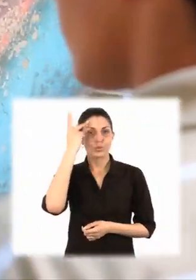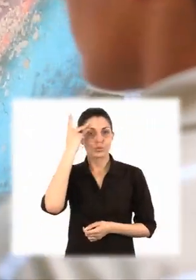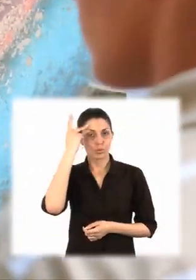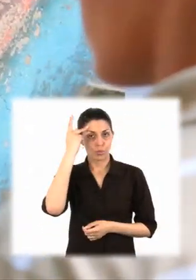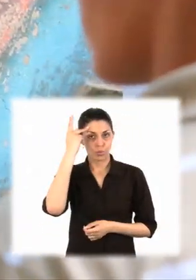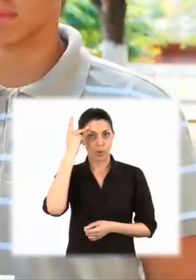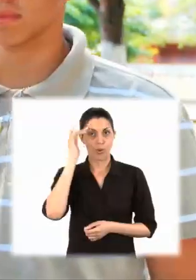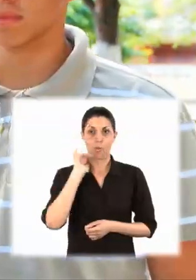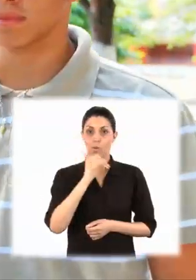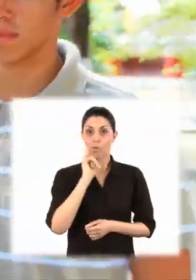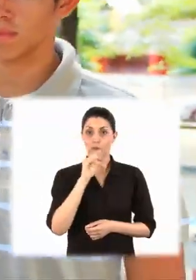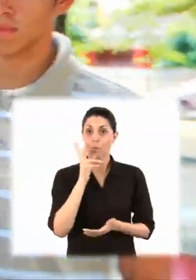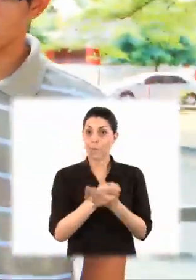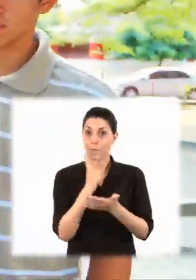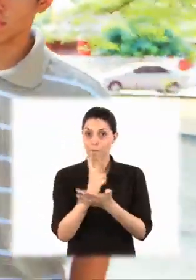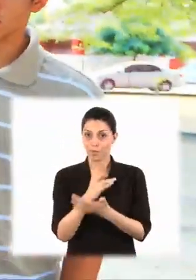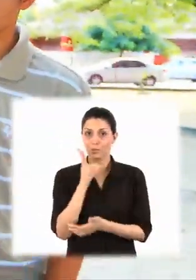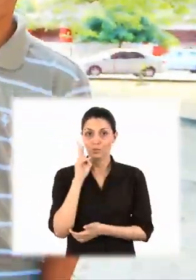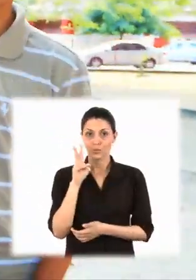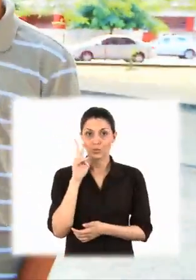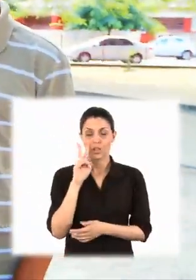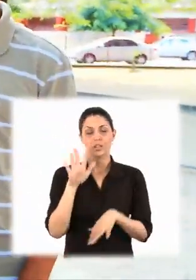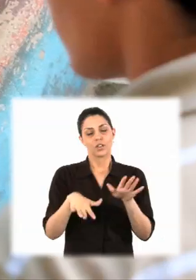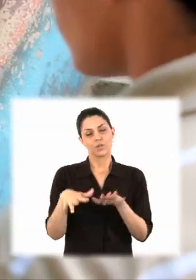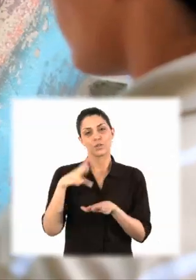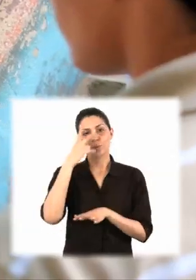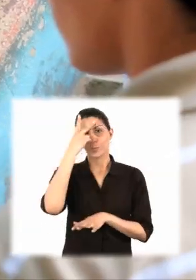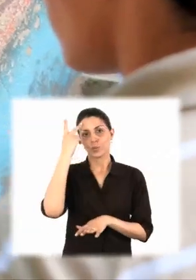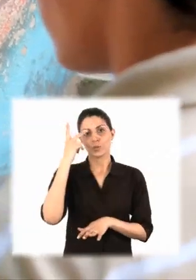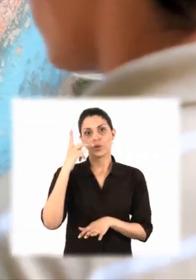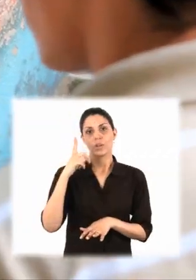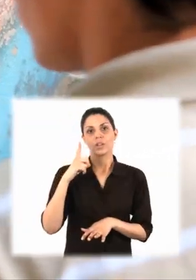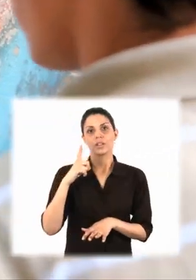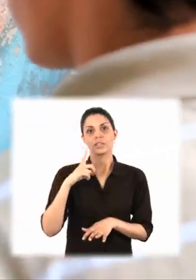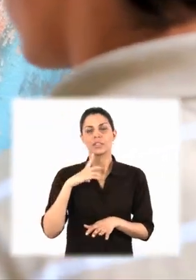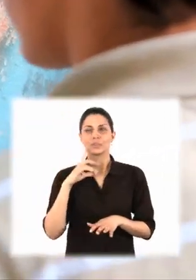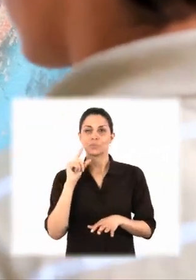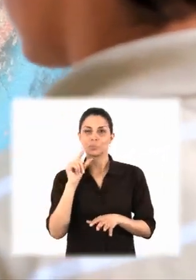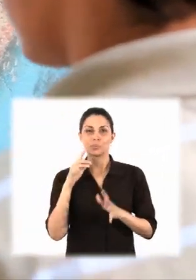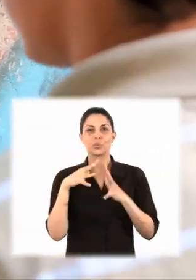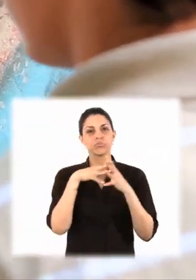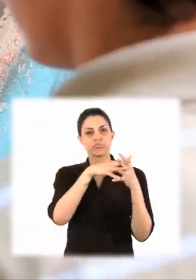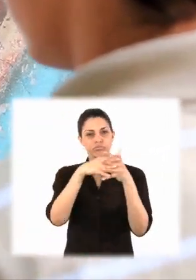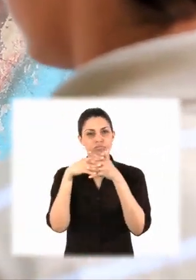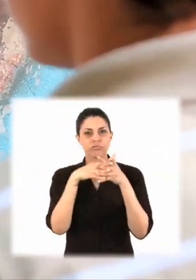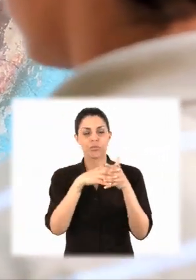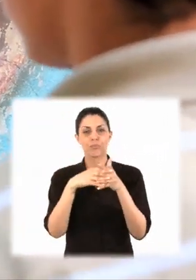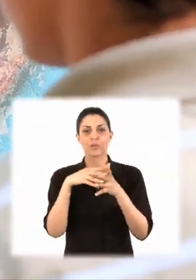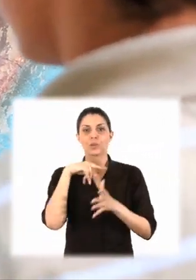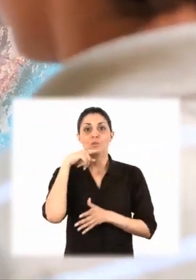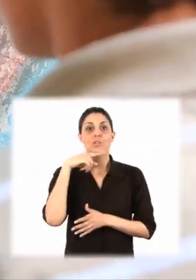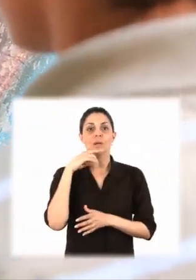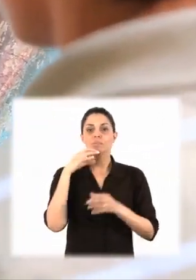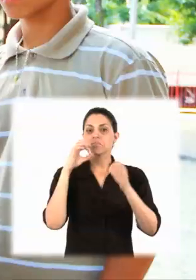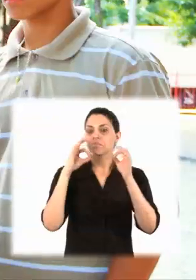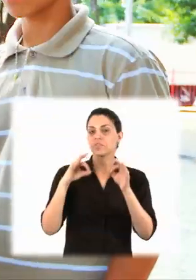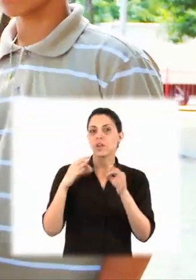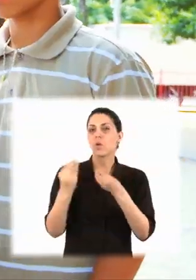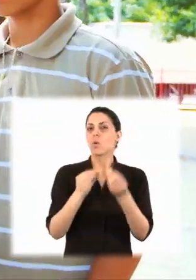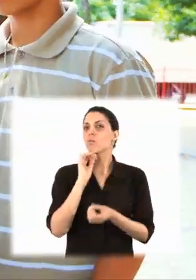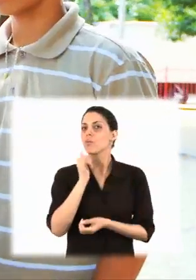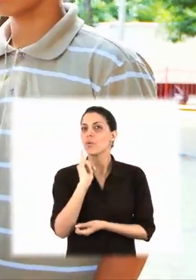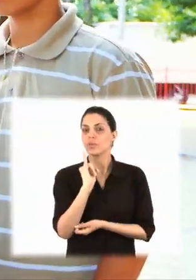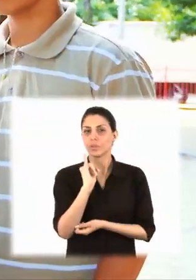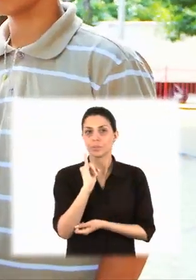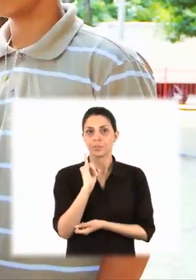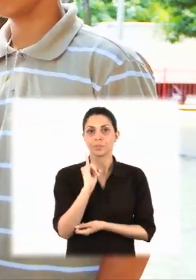uma outra pessoa contando essa história. Uma pessoa que talvez estivesse um pouco mais confusa, assim. Não soubesse direito